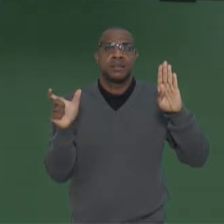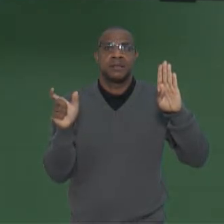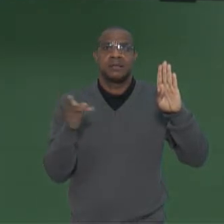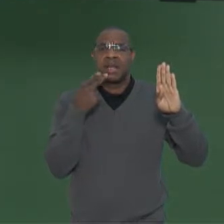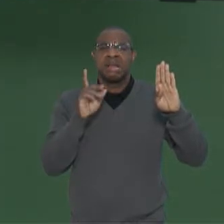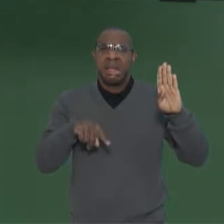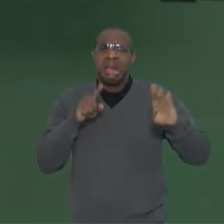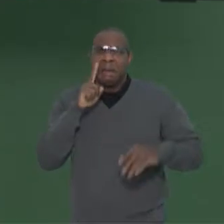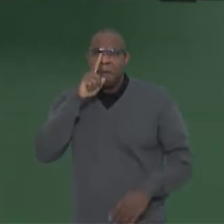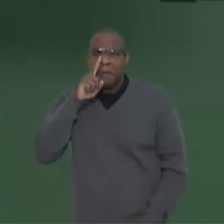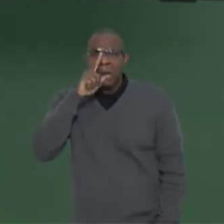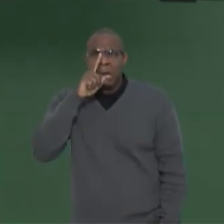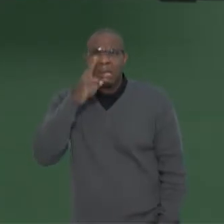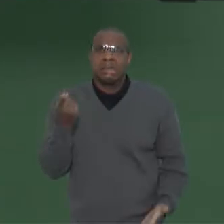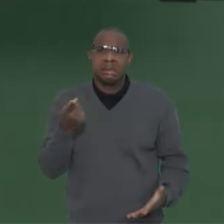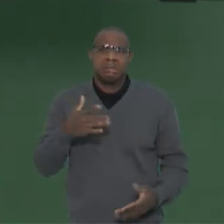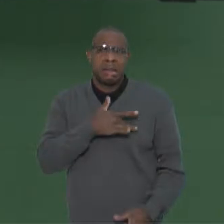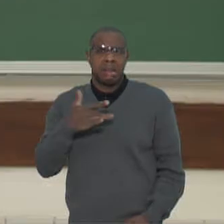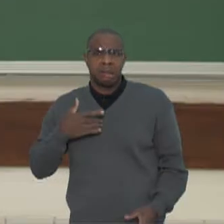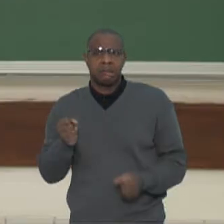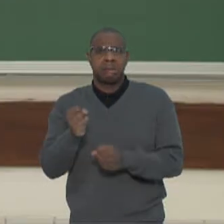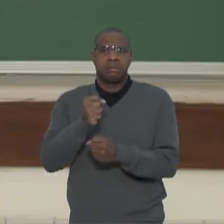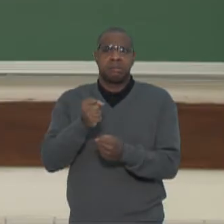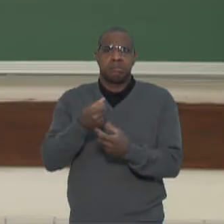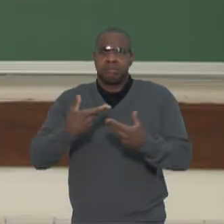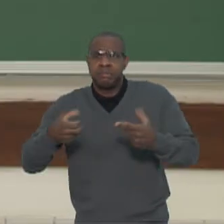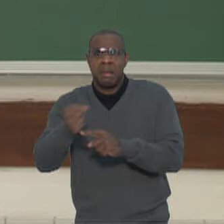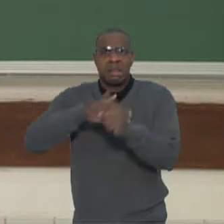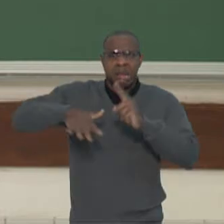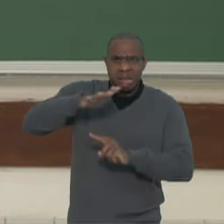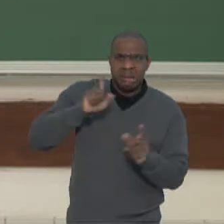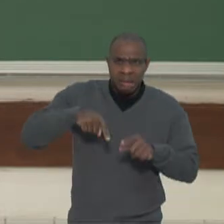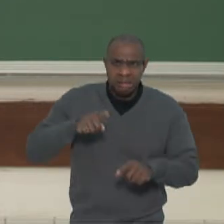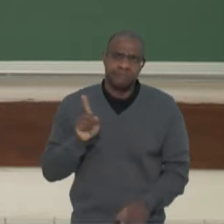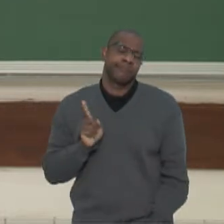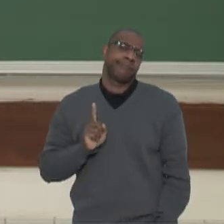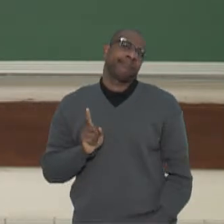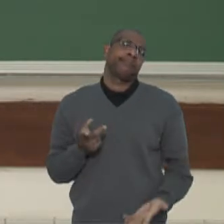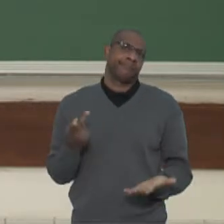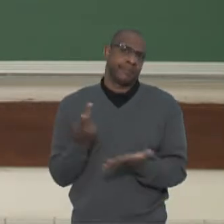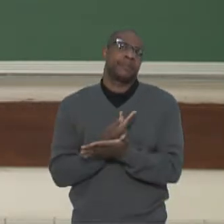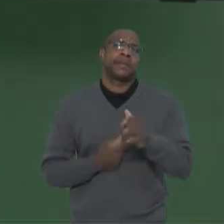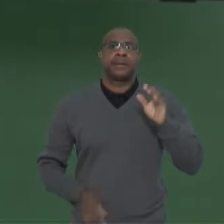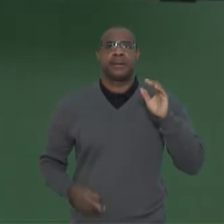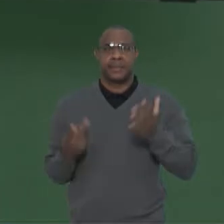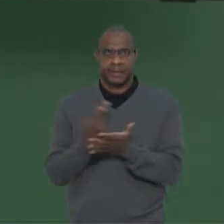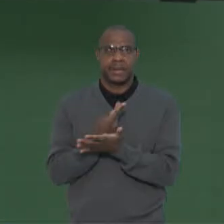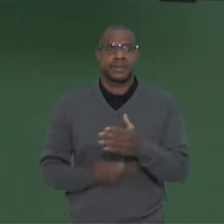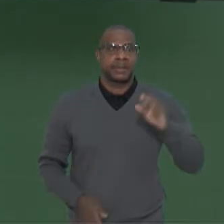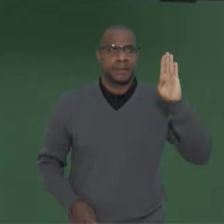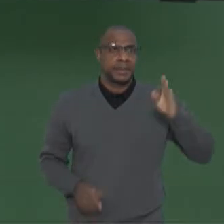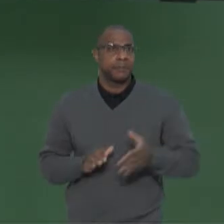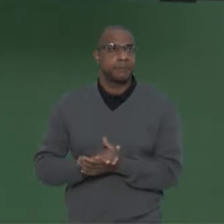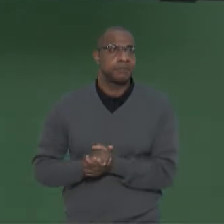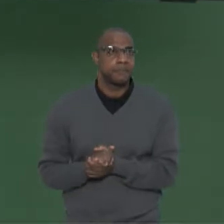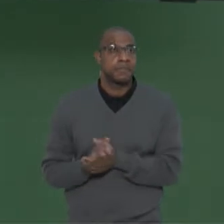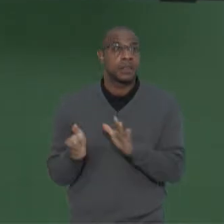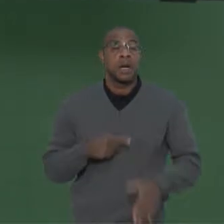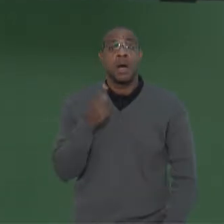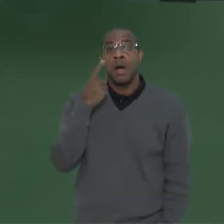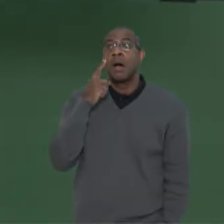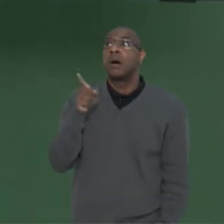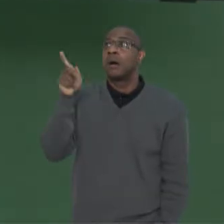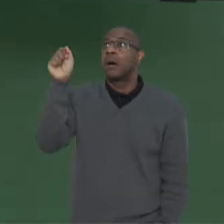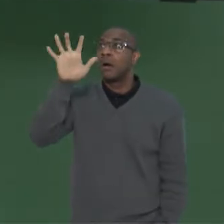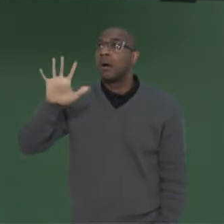riscos, né, à sociedade. Não, pelo contrário, traz benefícios. Beleza? Partindo para uma análise